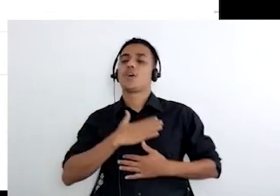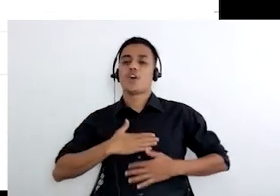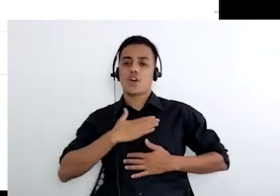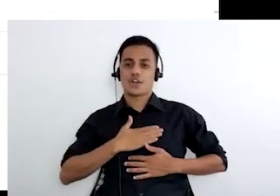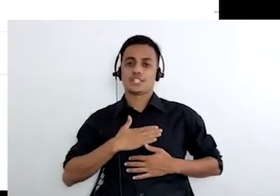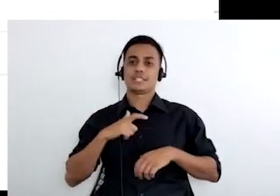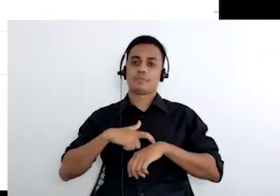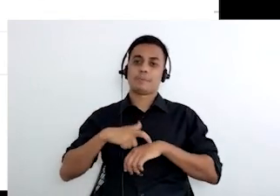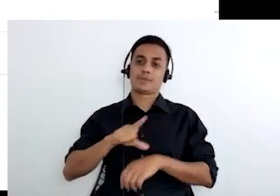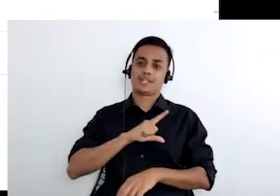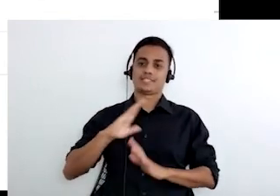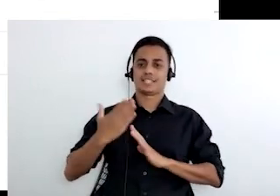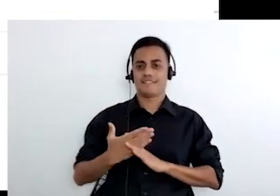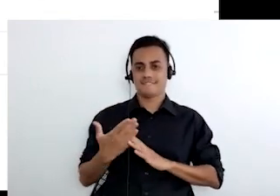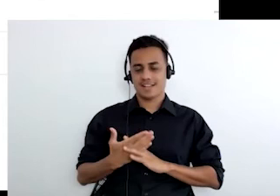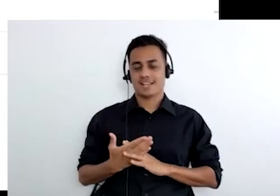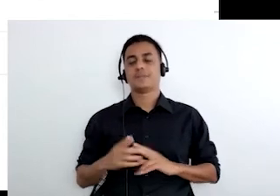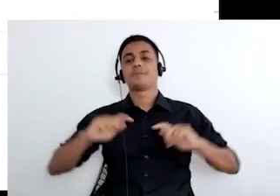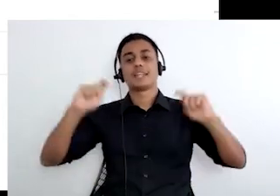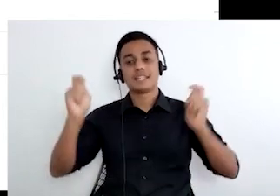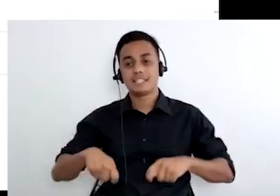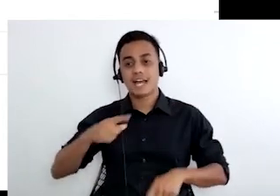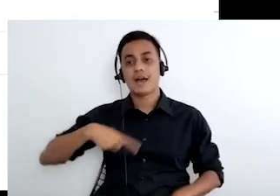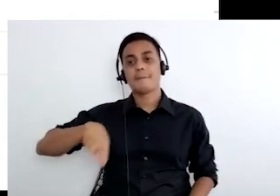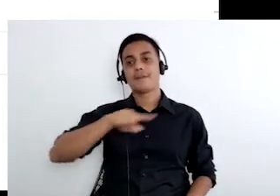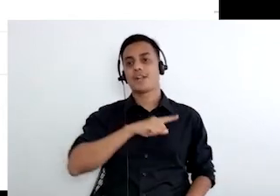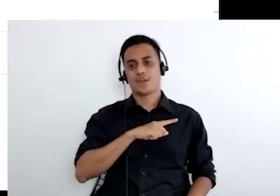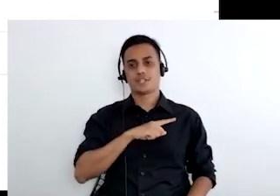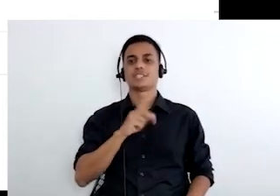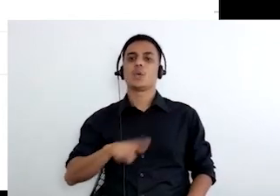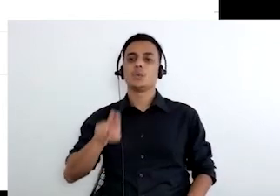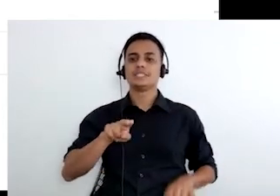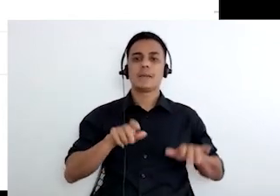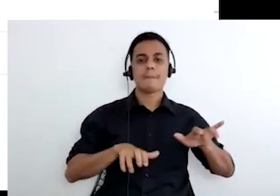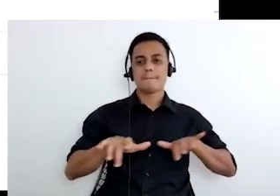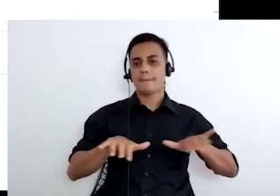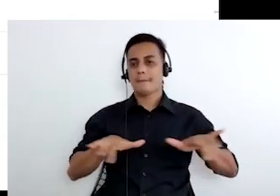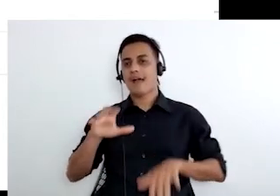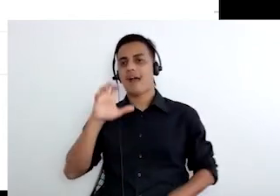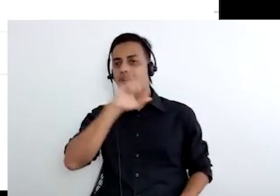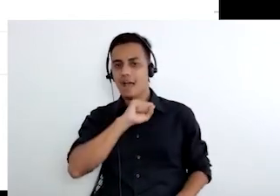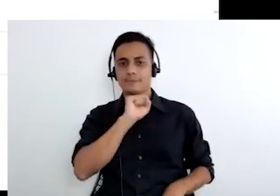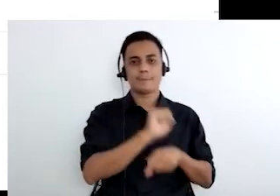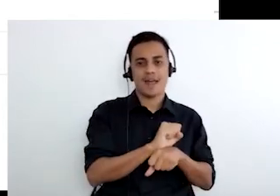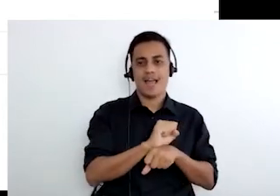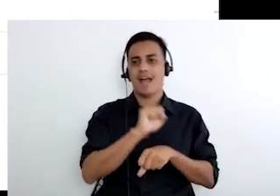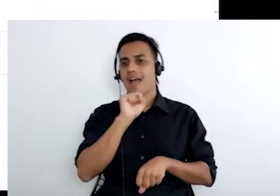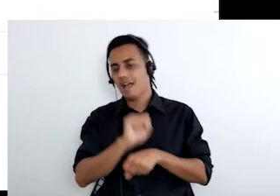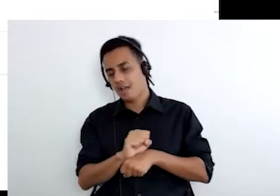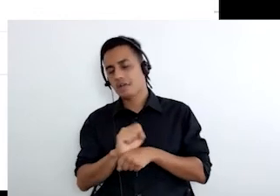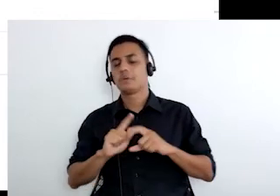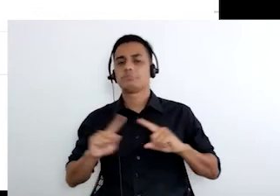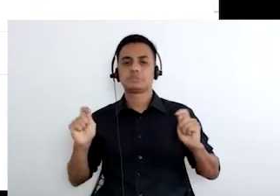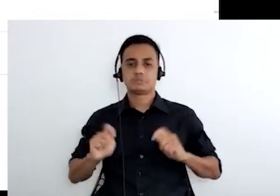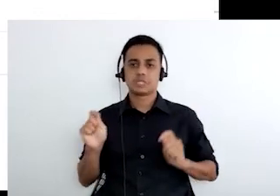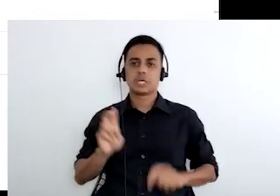break. Dá para a gente exportar. Eu usei teclas de atalho para poder tocar e parar o som, tá? A gente pode usar